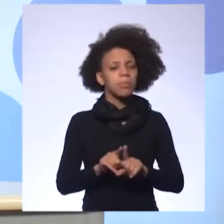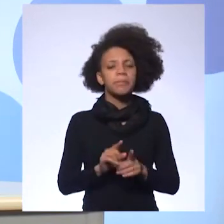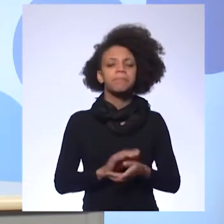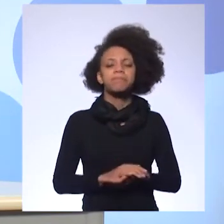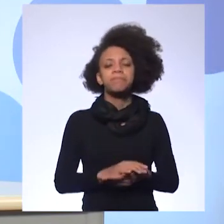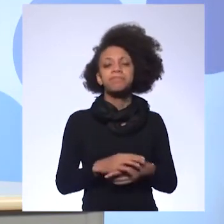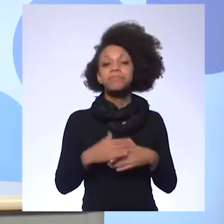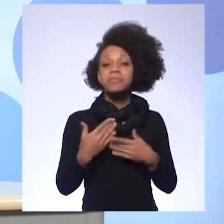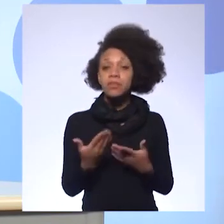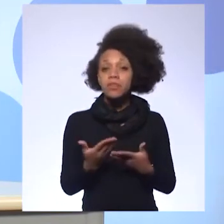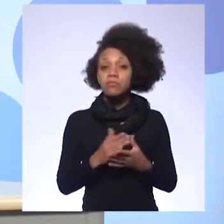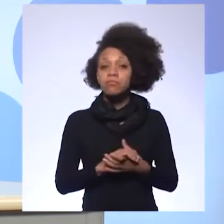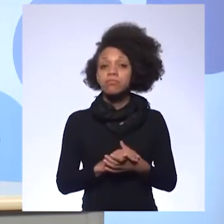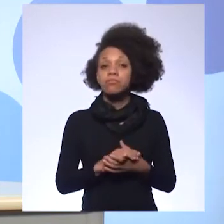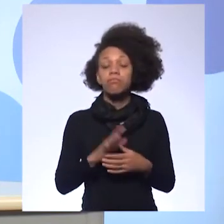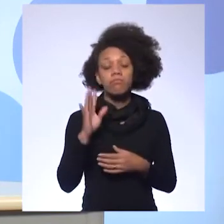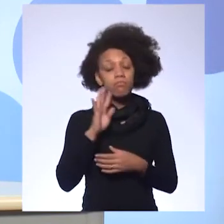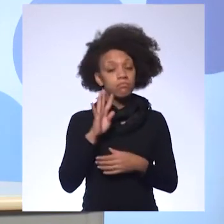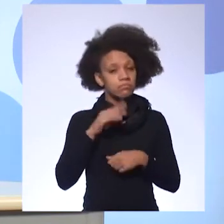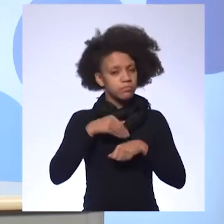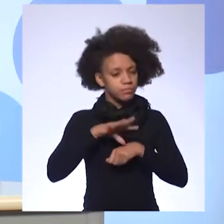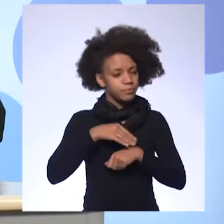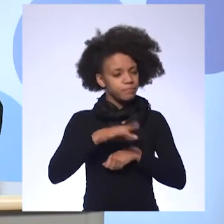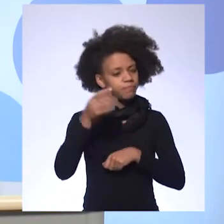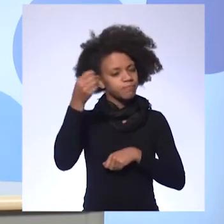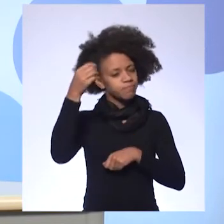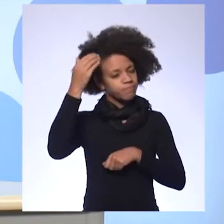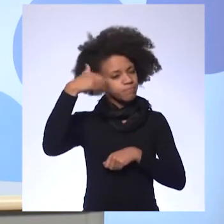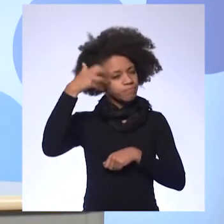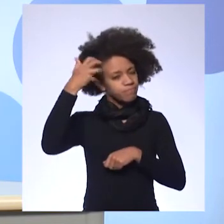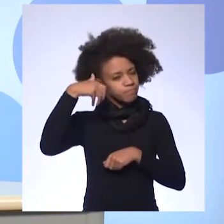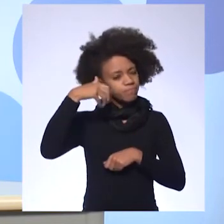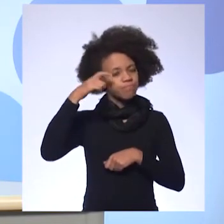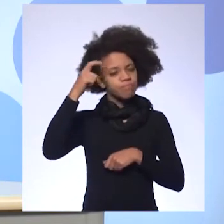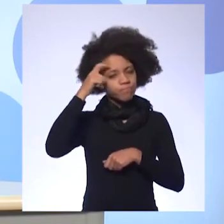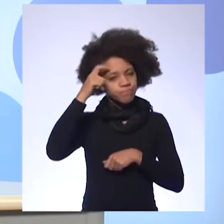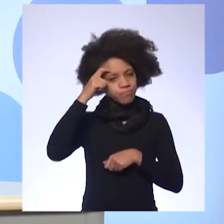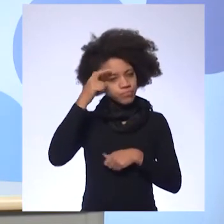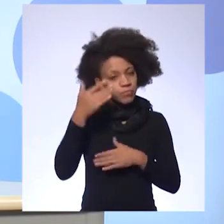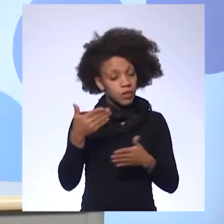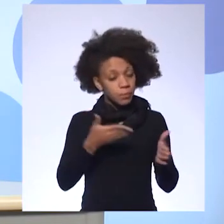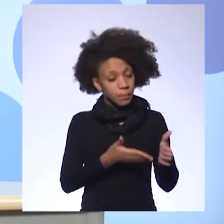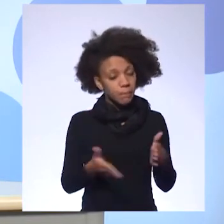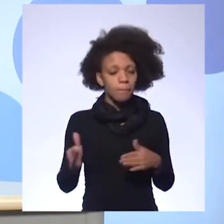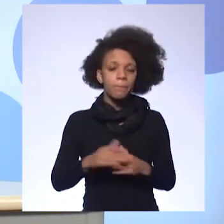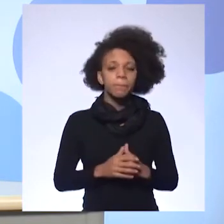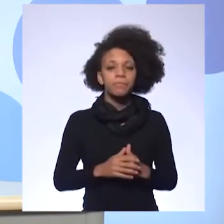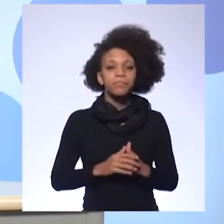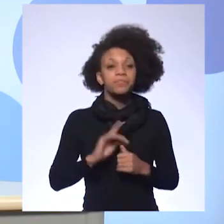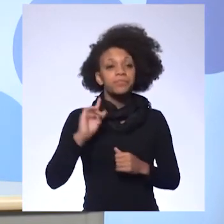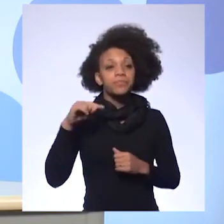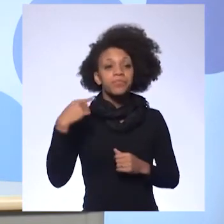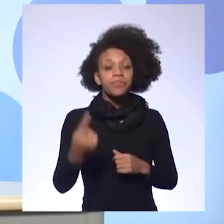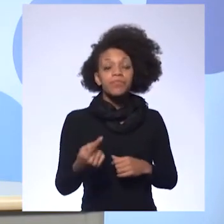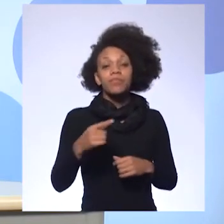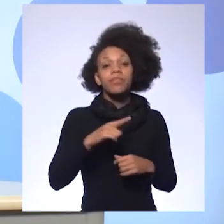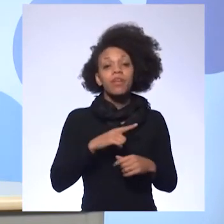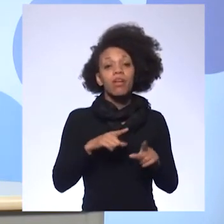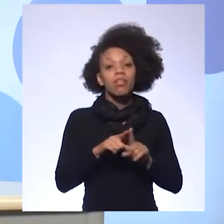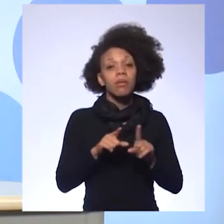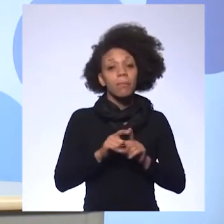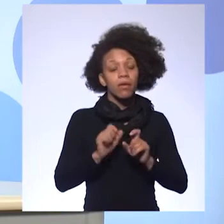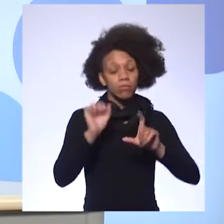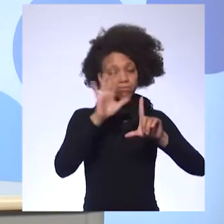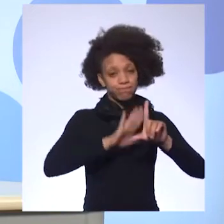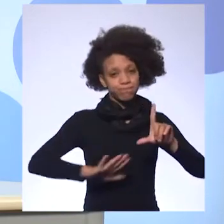fica legal essa reflexão, né, essa chamada para esse momento. E, na sequência, a gente tem um